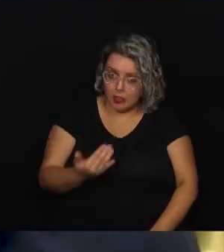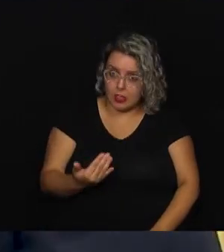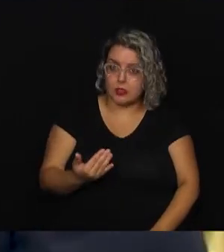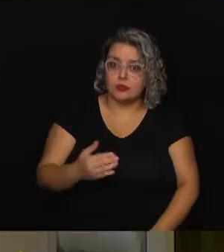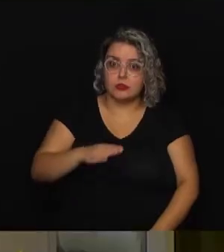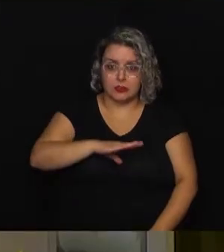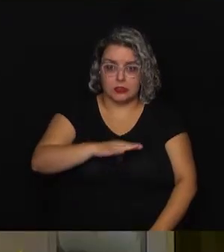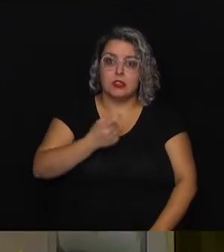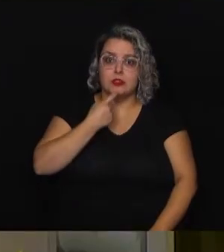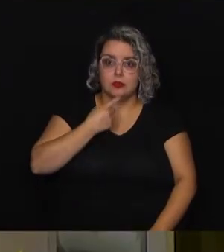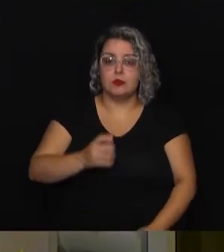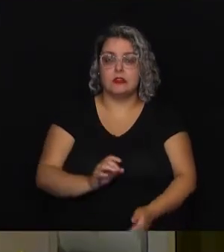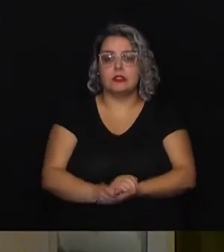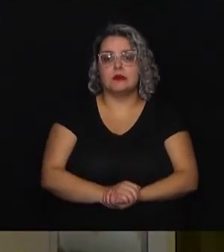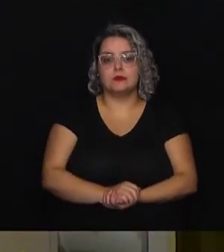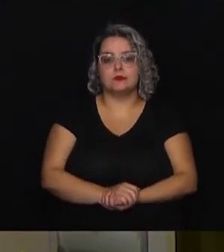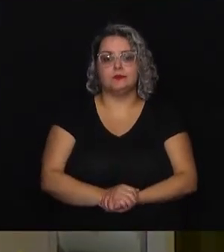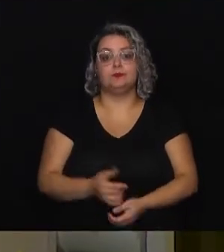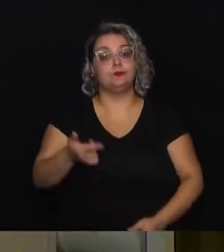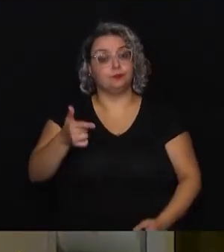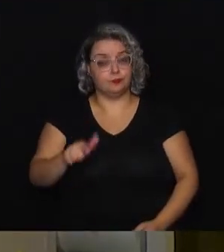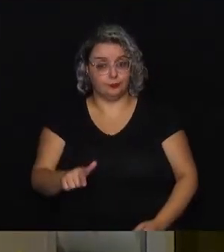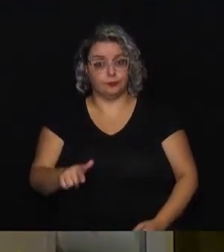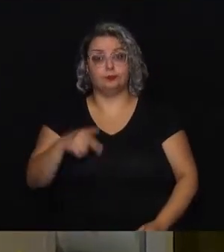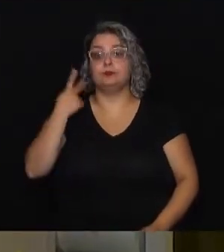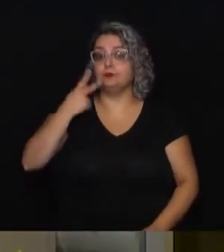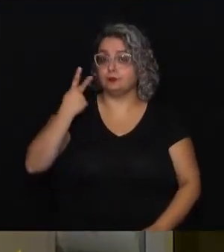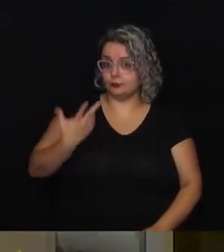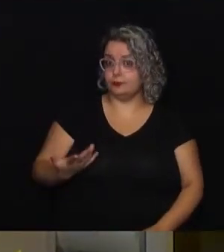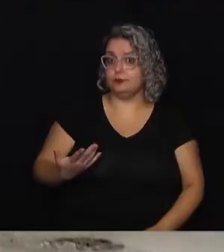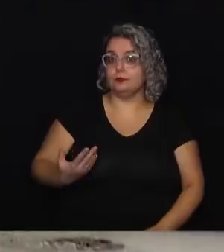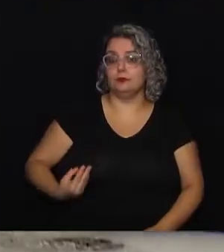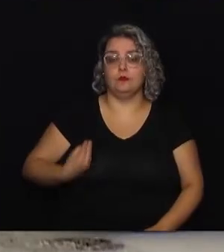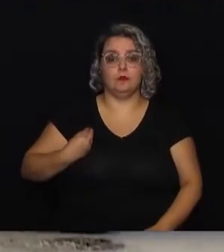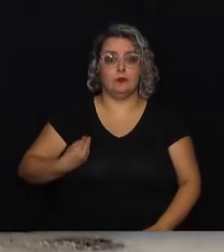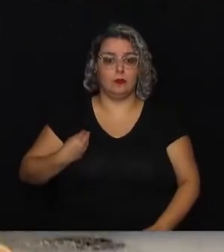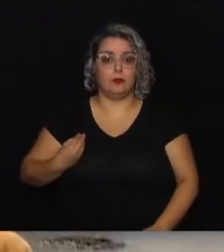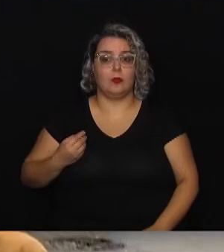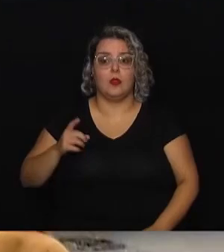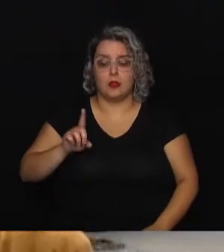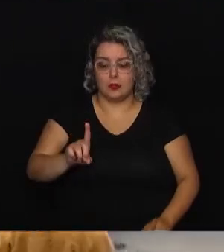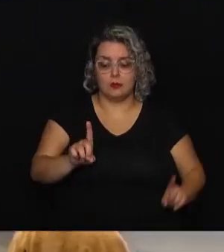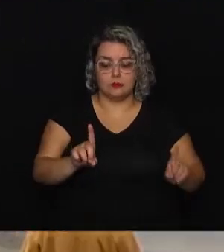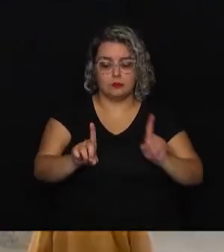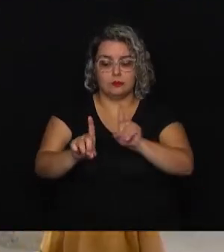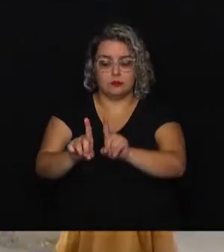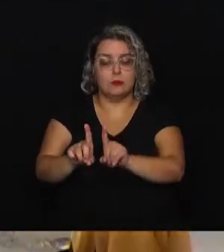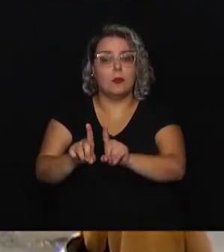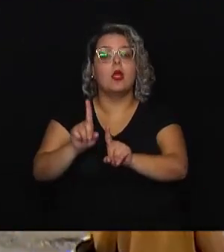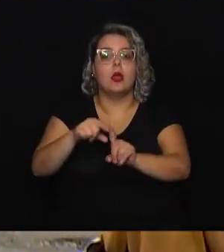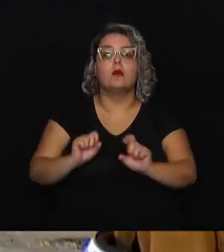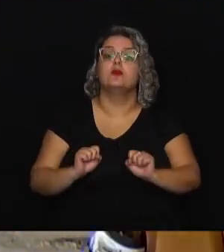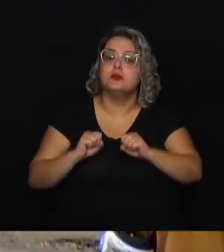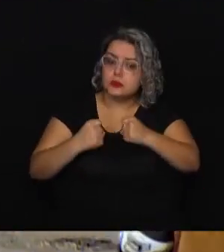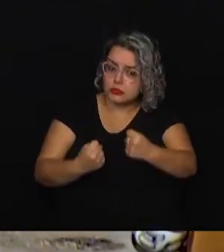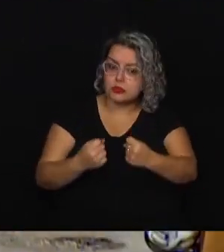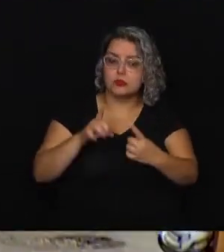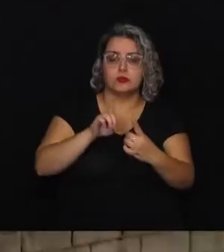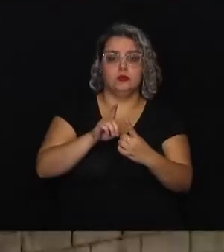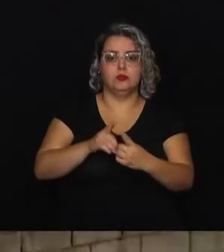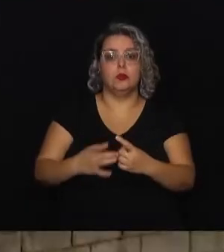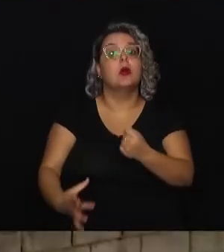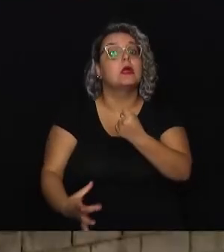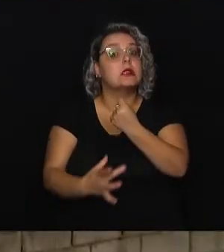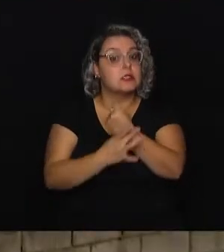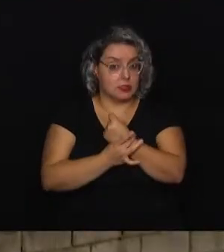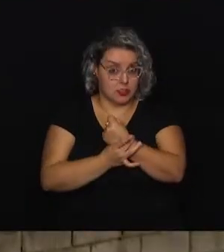de Campinas. Ainda de acordo com o parlamentar, a presença do acompanhante é parte de um esforço para garantir um atendimento